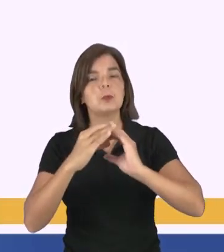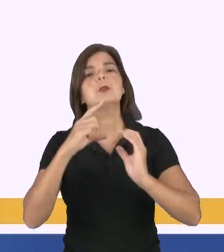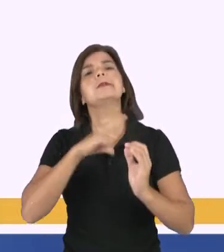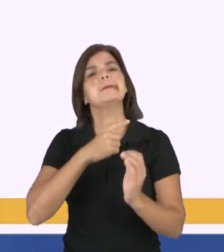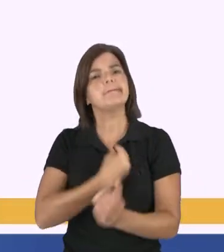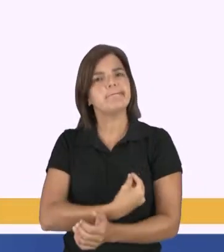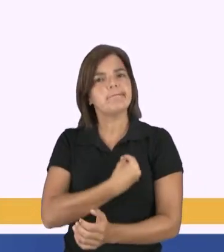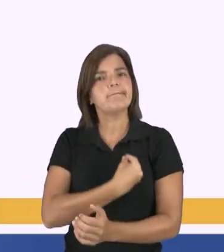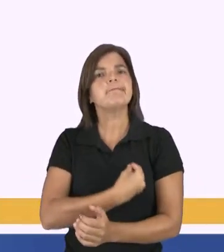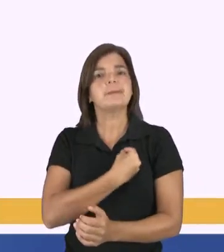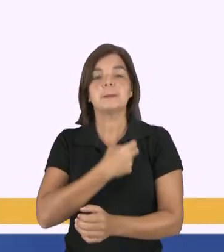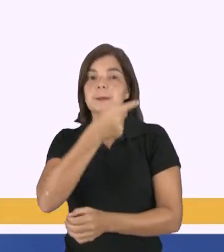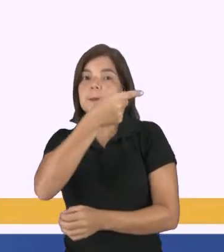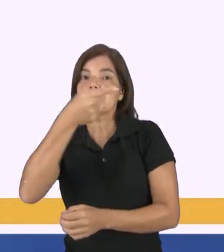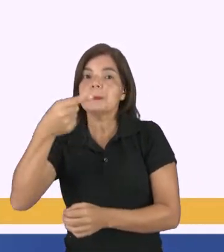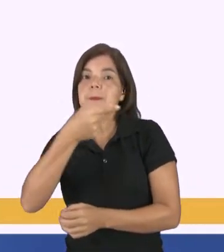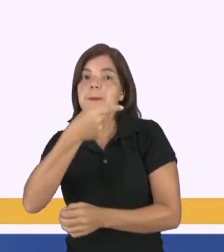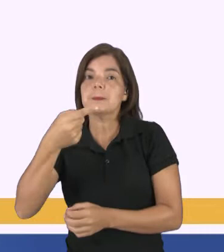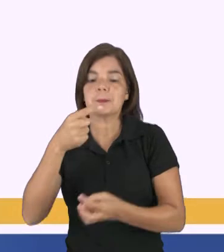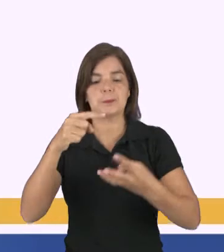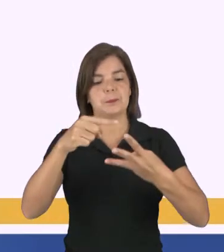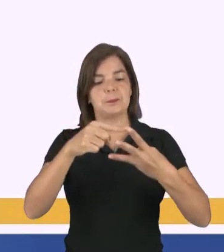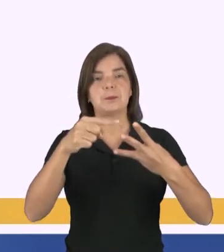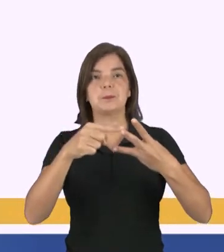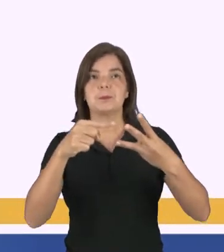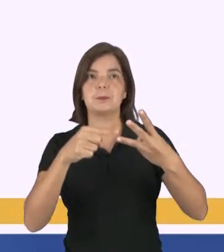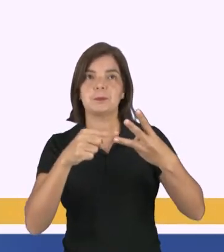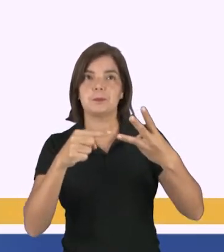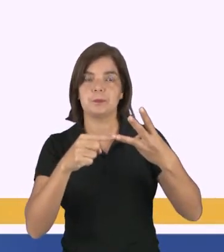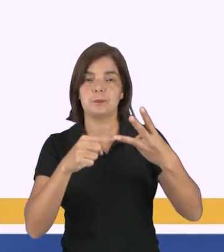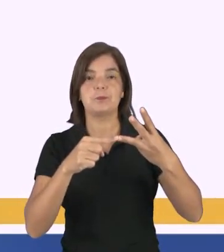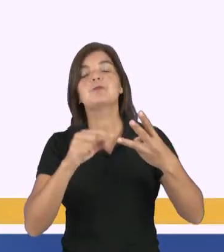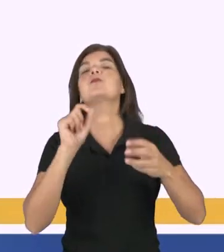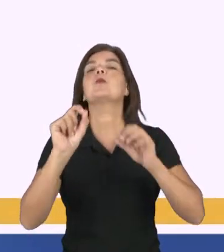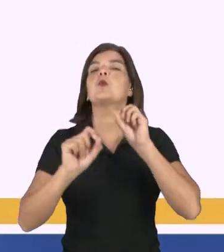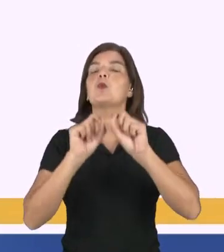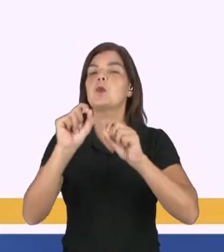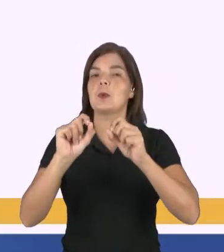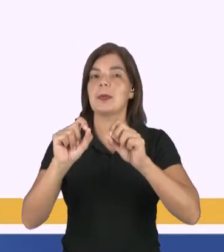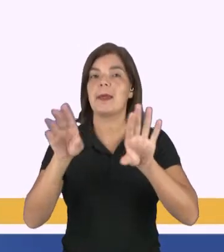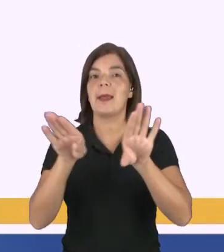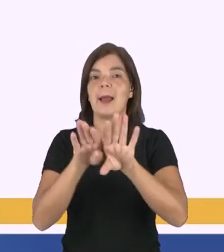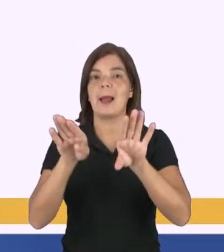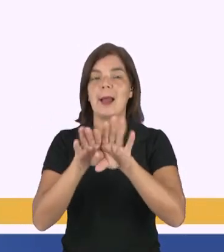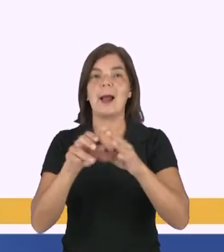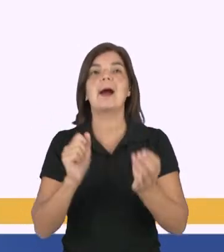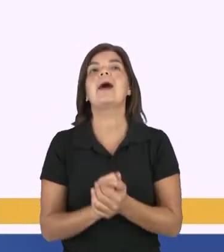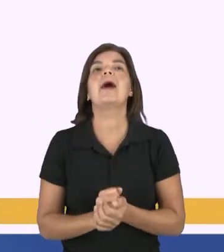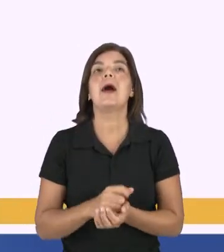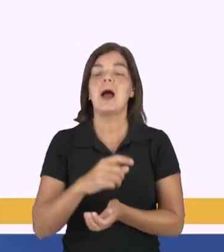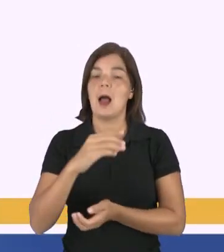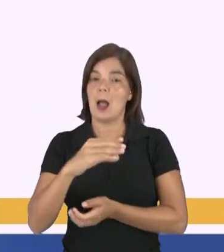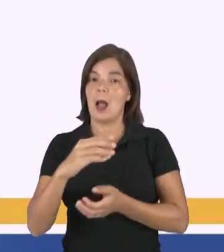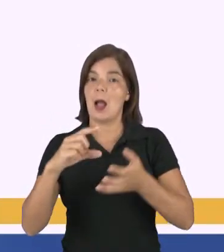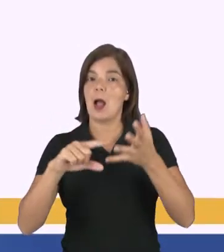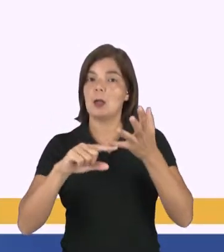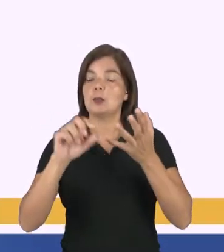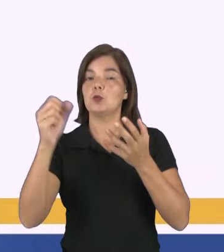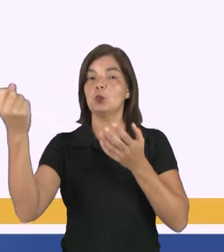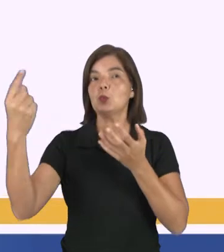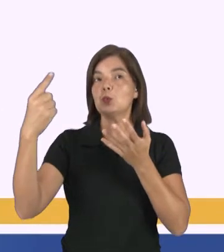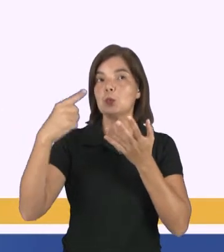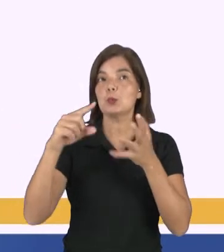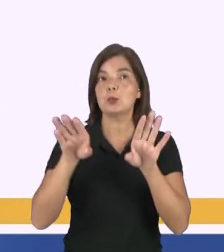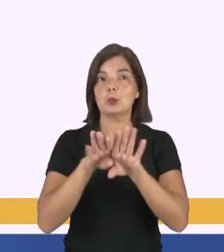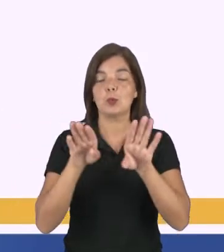na pauta ele dá o nome é que eu tenho três claves Olha a clave de sol a clave de fá e a clave de